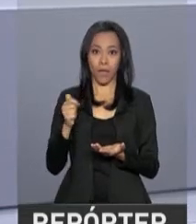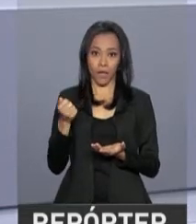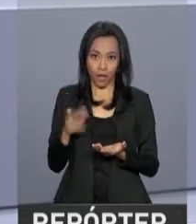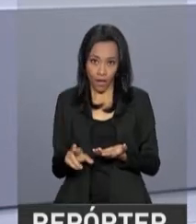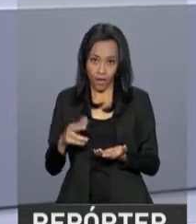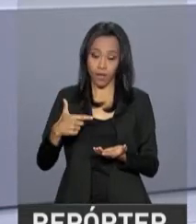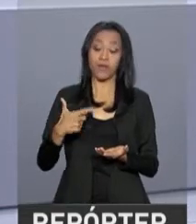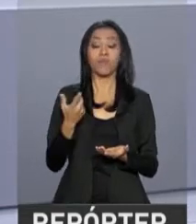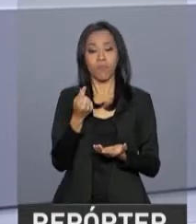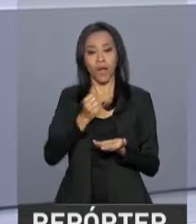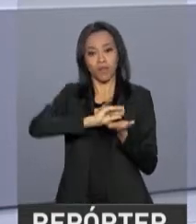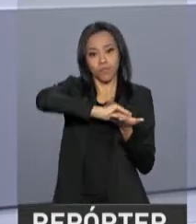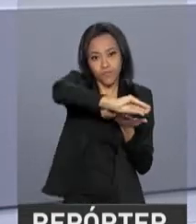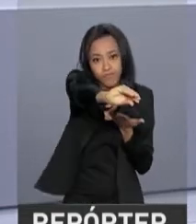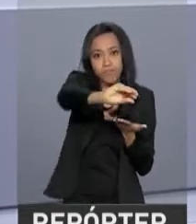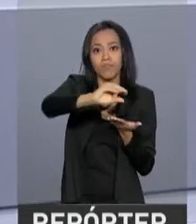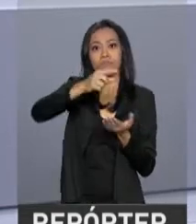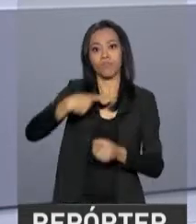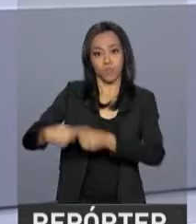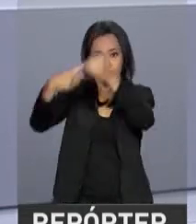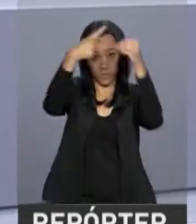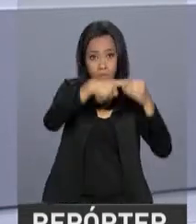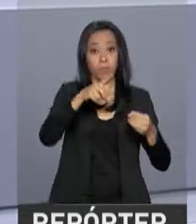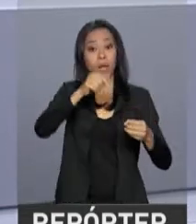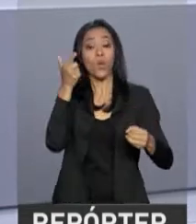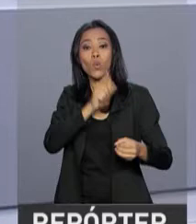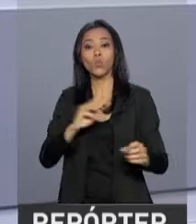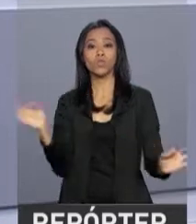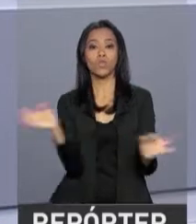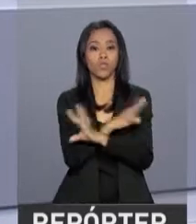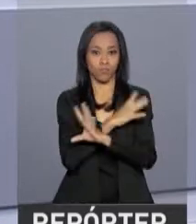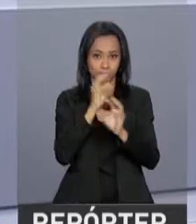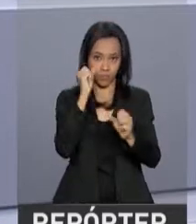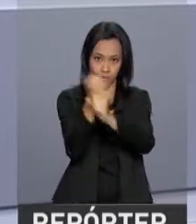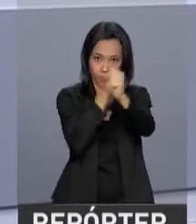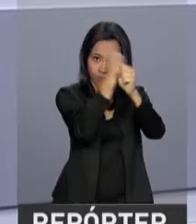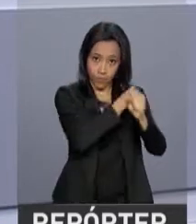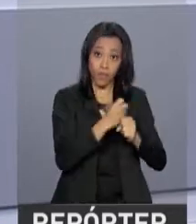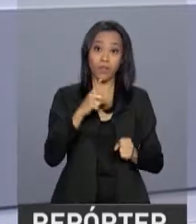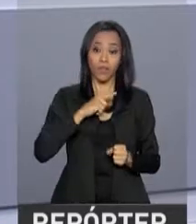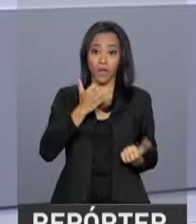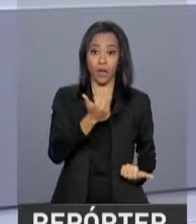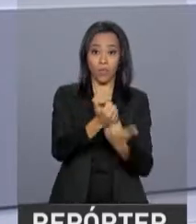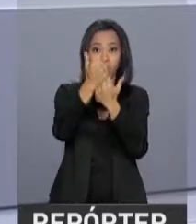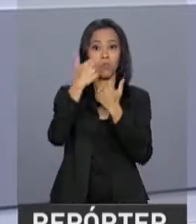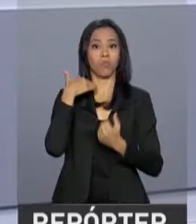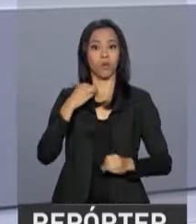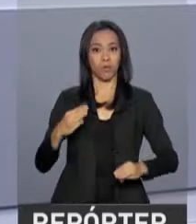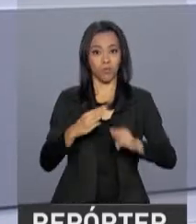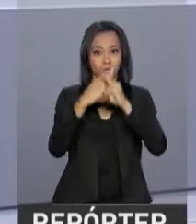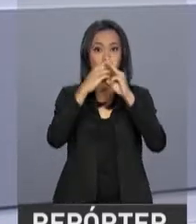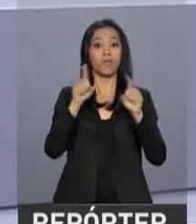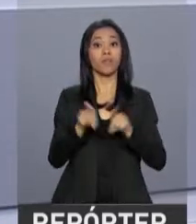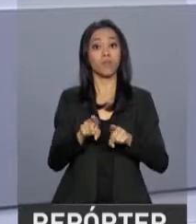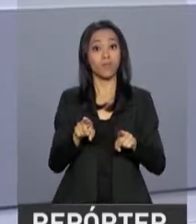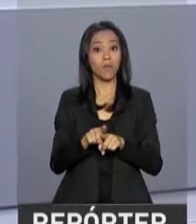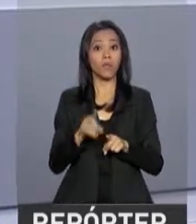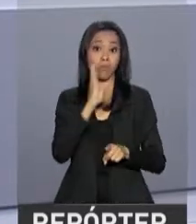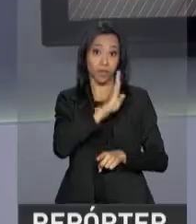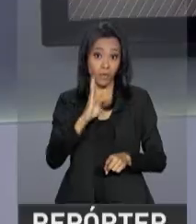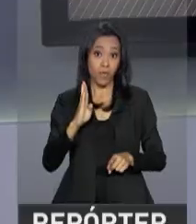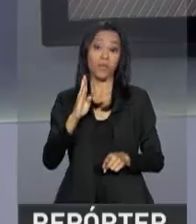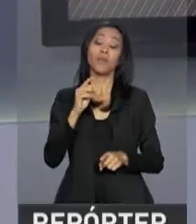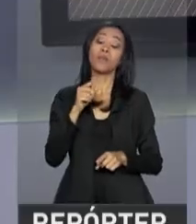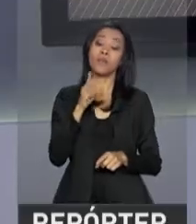finalizadas os prefeitos vão contar ainda com mais linhas de crédito do banco do brasil caixa econômica e bnds